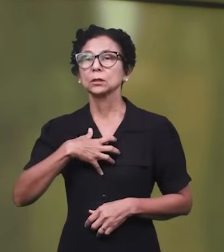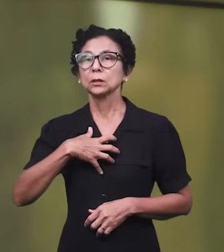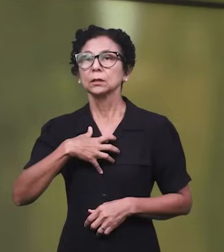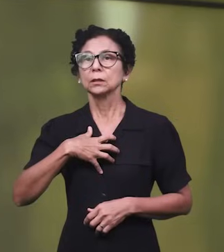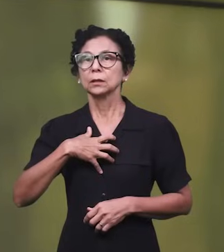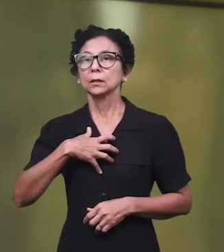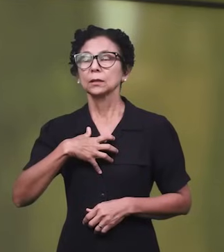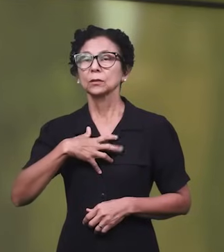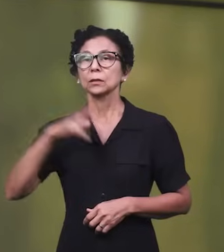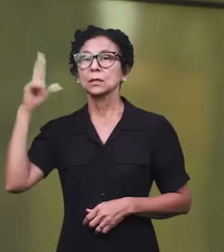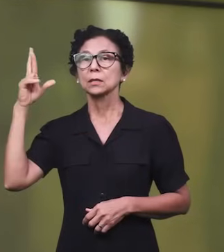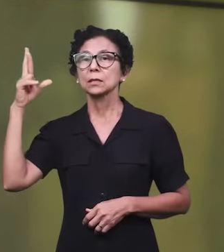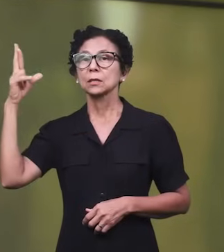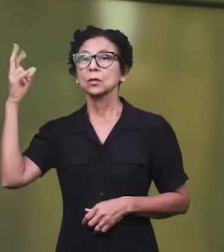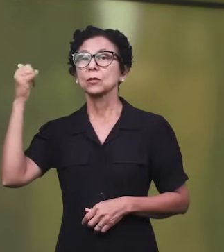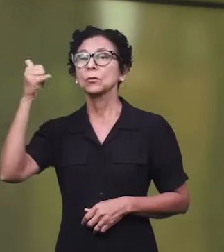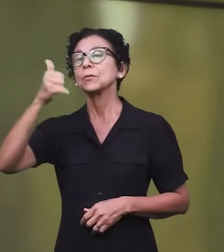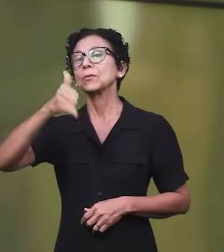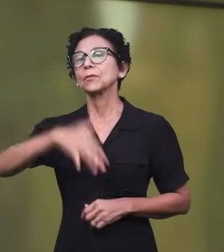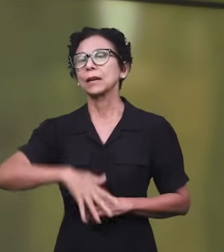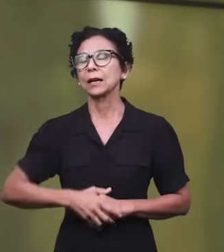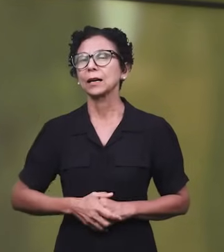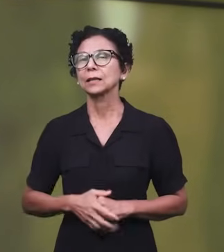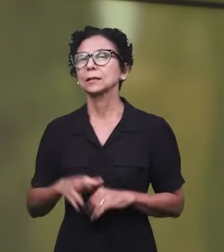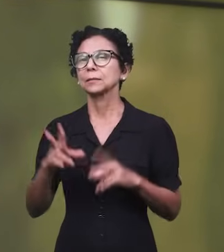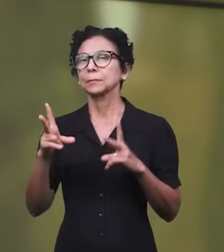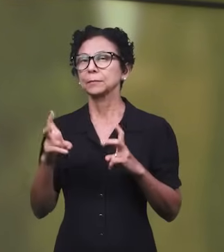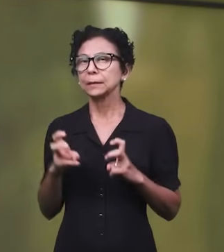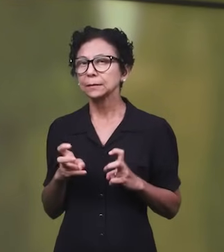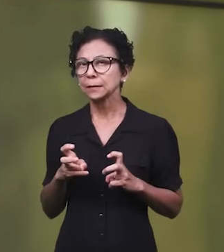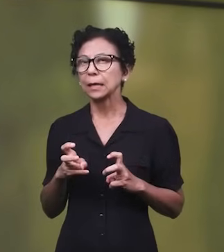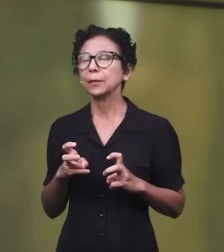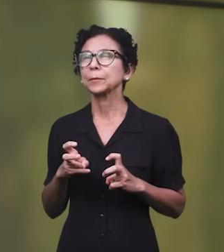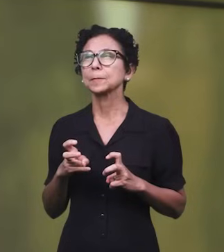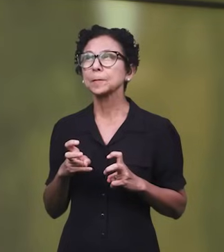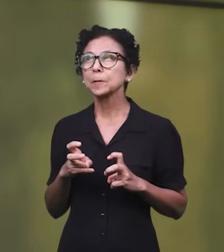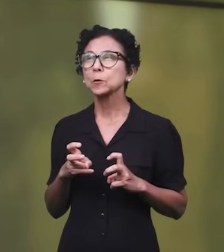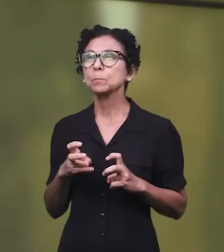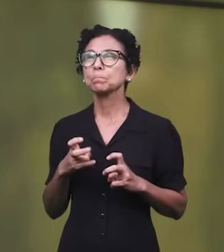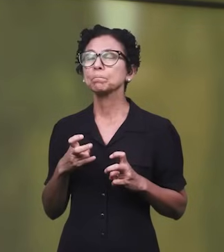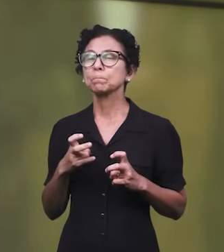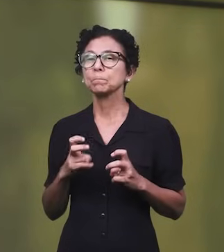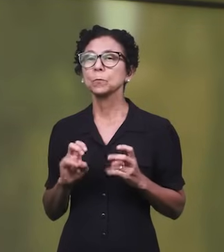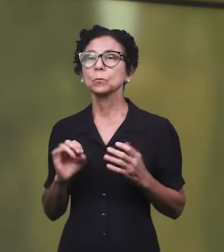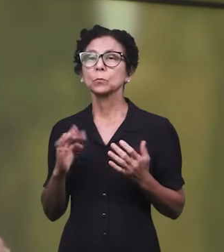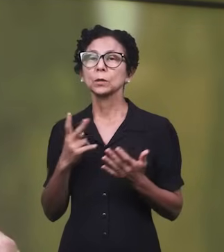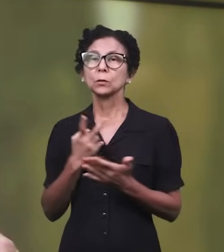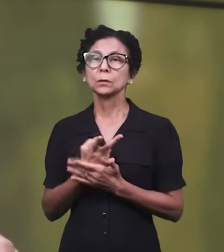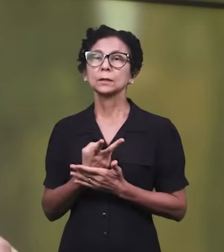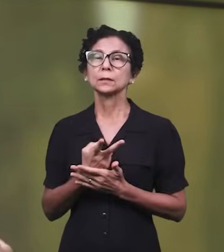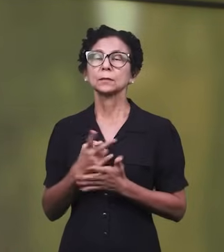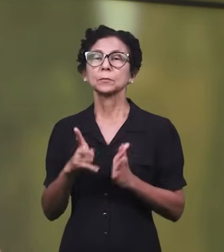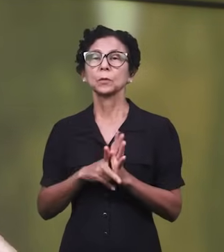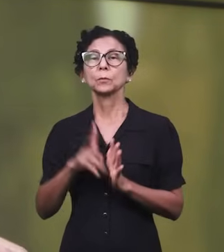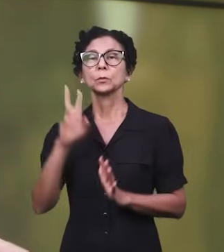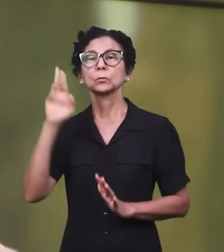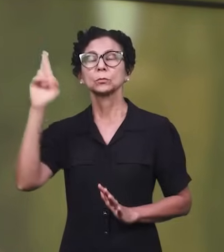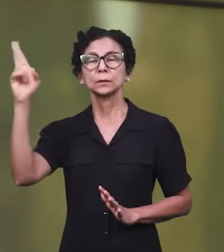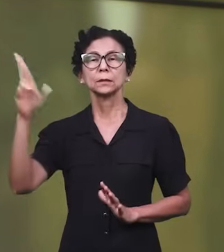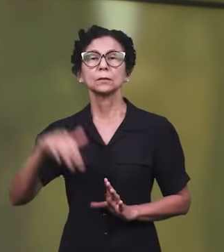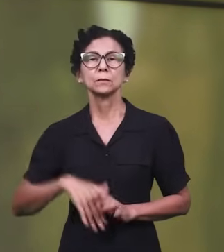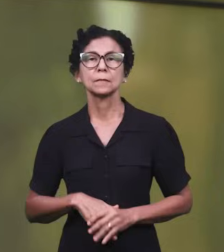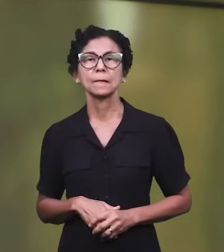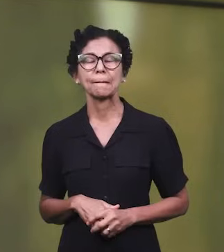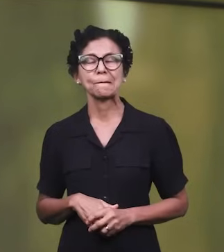Senhor, dificilmente essa criança vai ser enganada. Dificilmente. Porque o Senhor está falando? O Senhor está falando. A audição